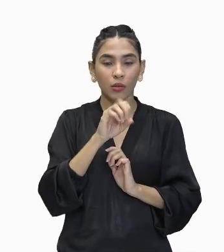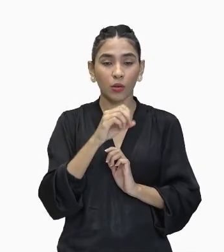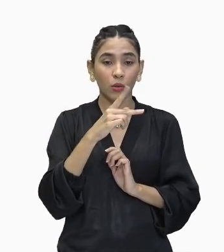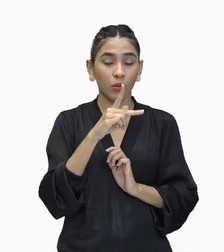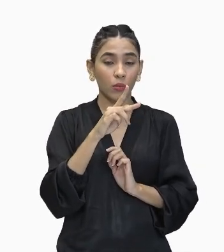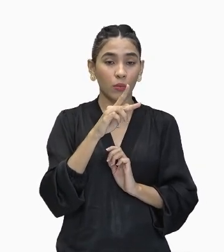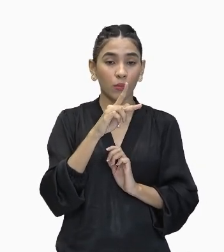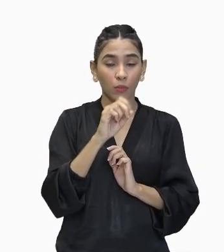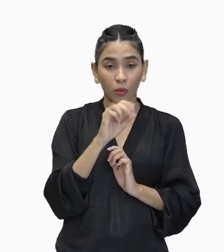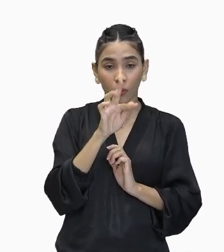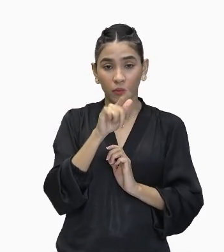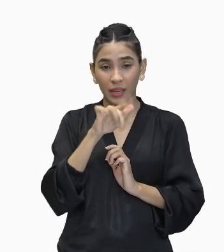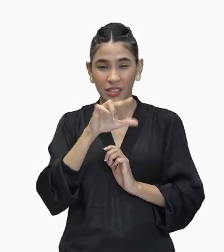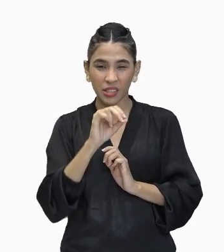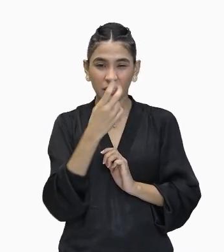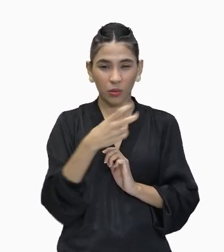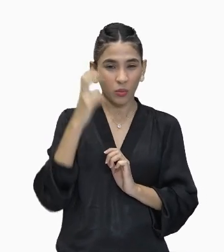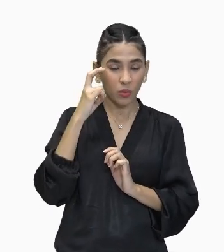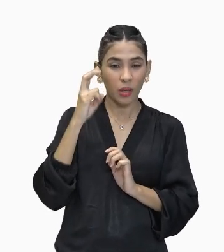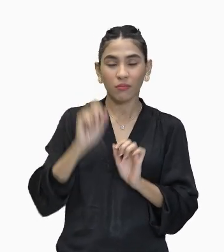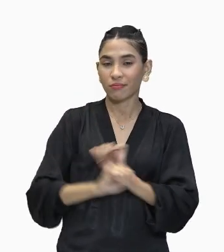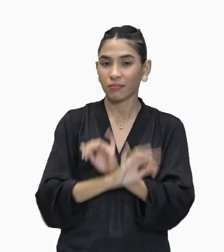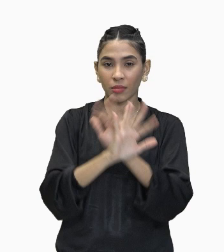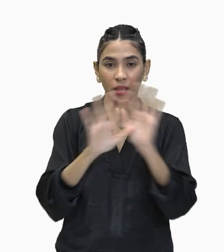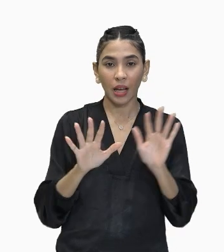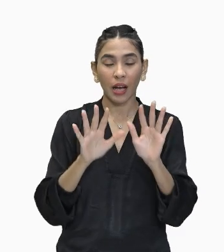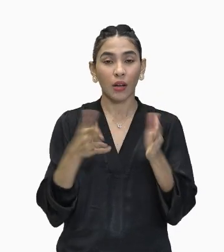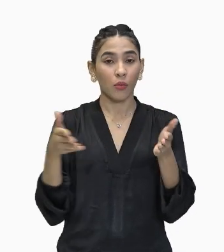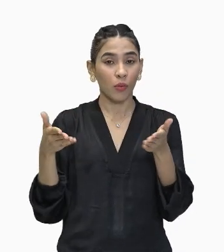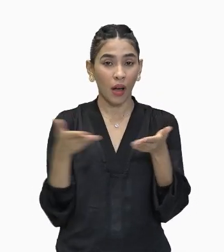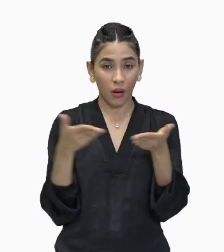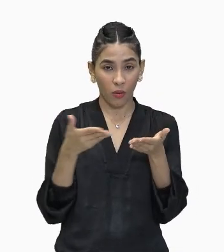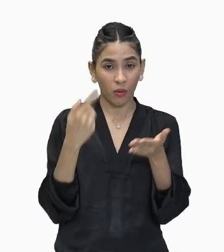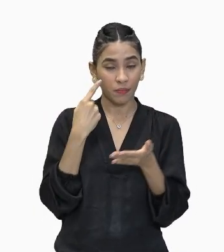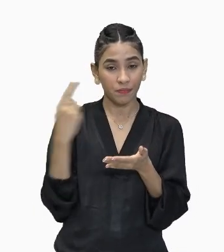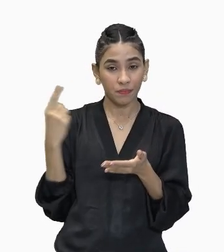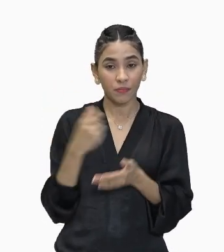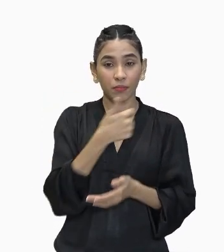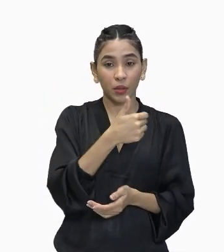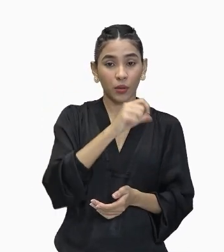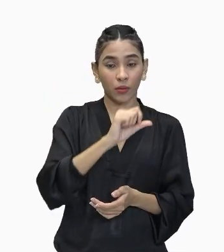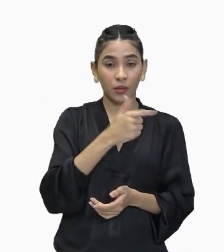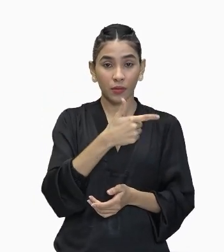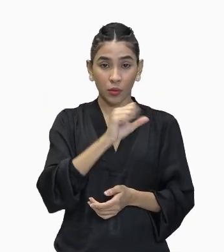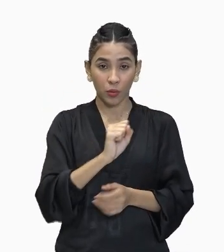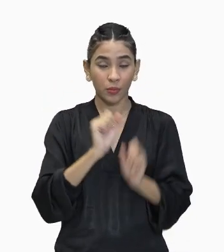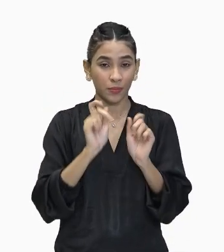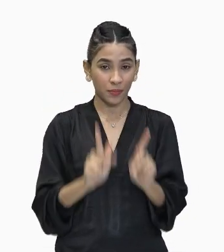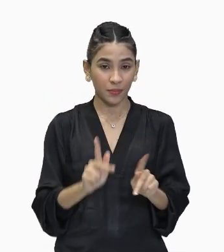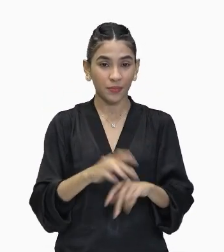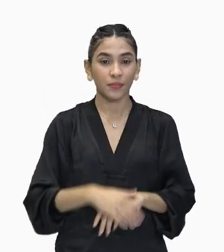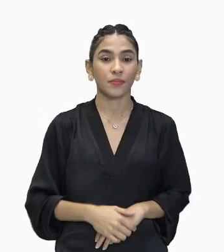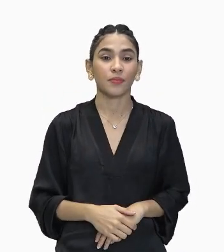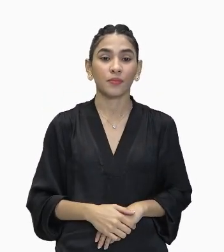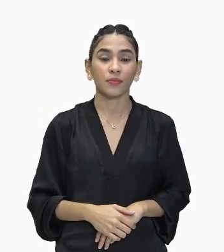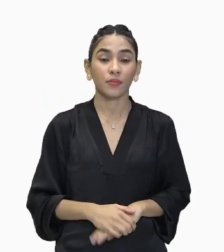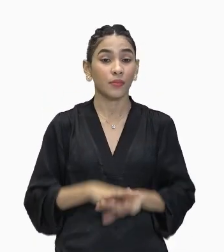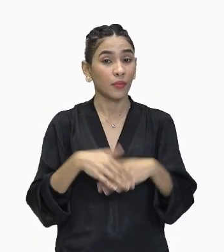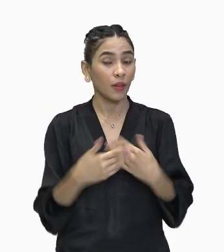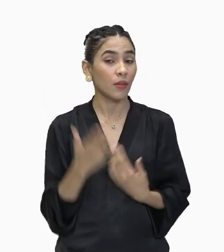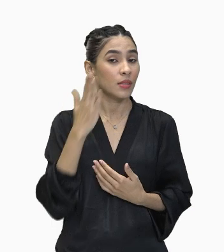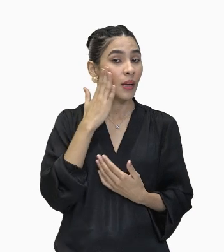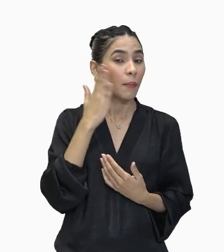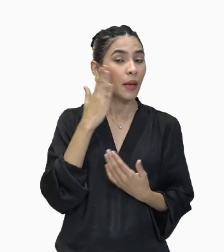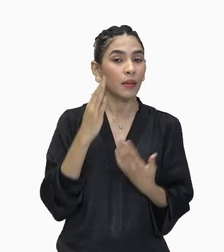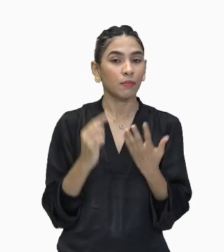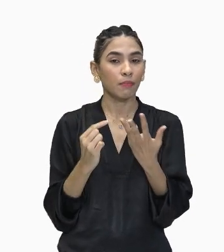para vocês anteriormente, fica evidente neste manifesto aí de 1928, tá bom? Então, sabendo de todas